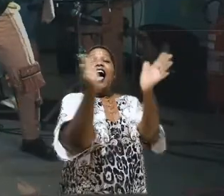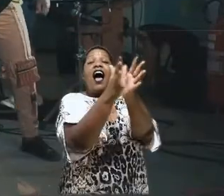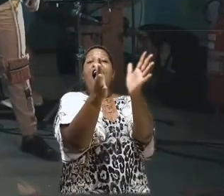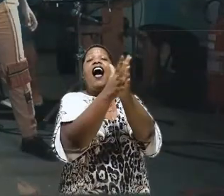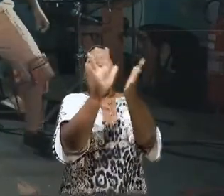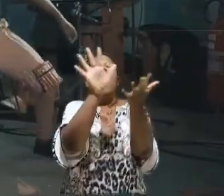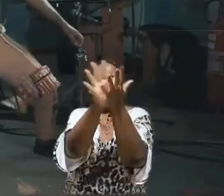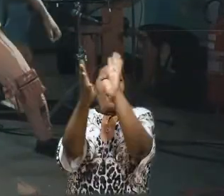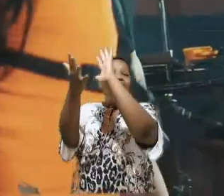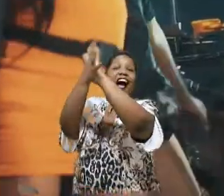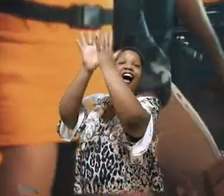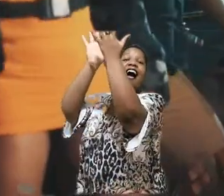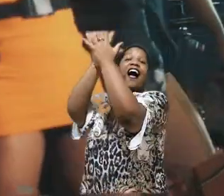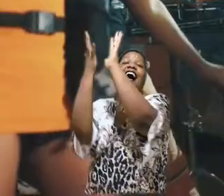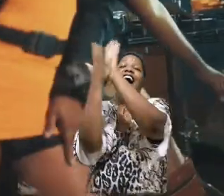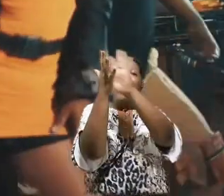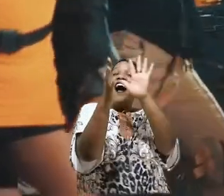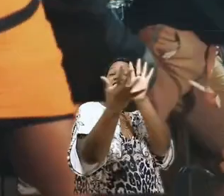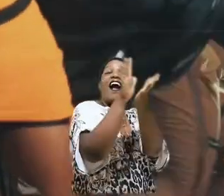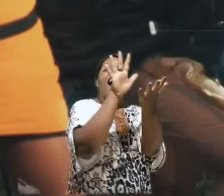palma da mão e